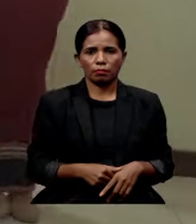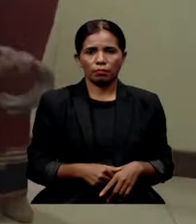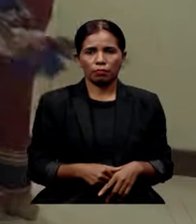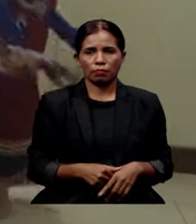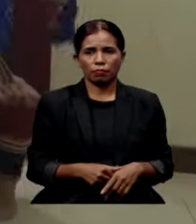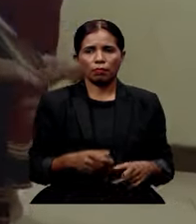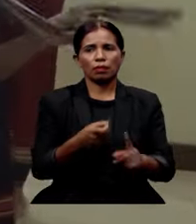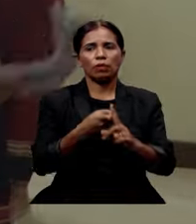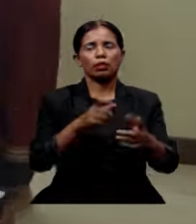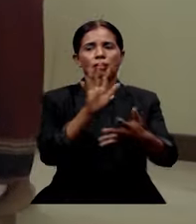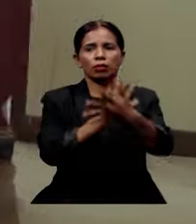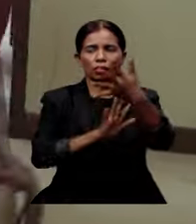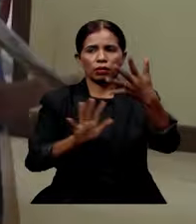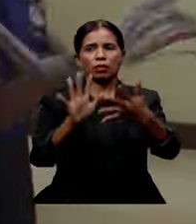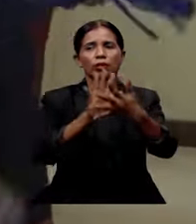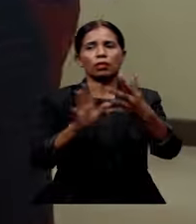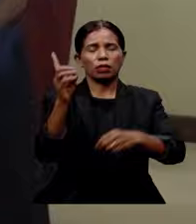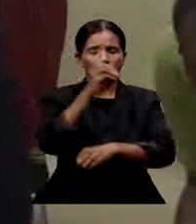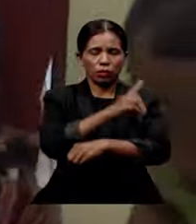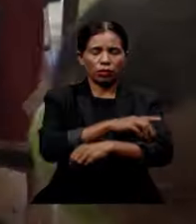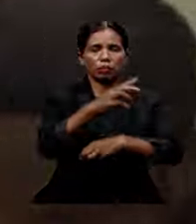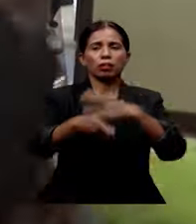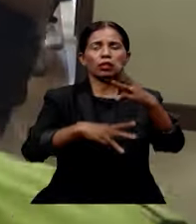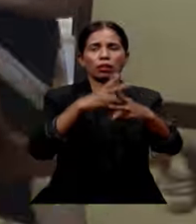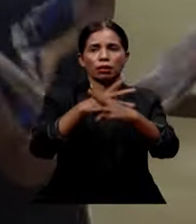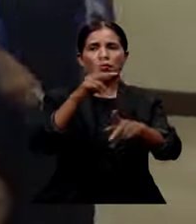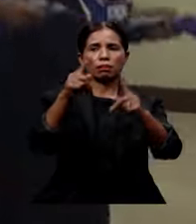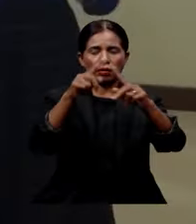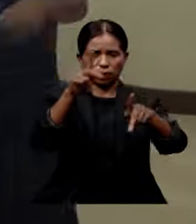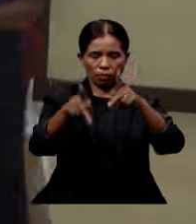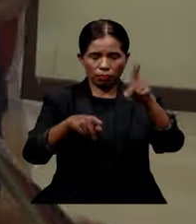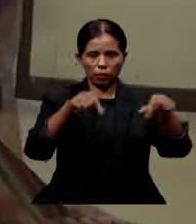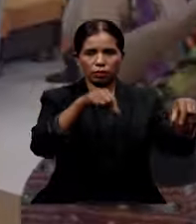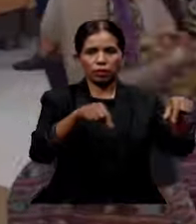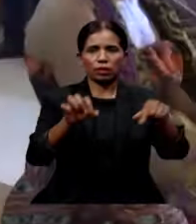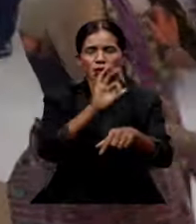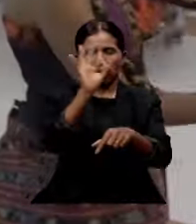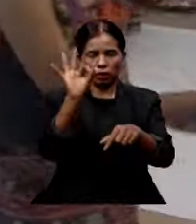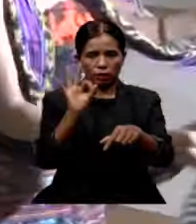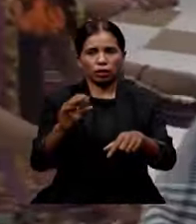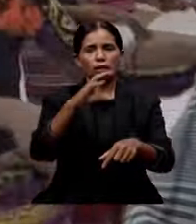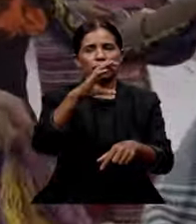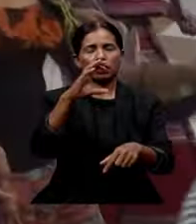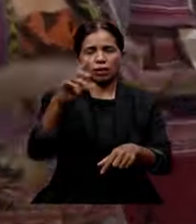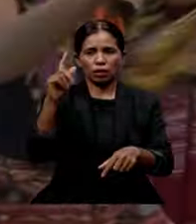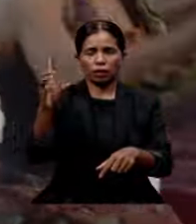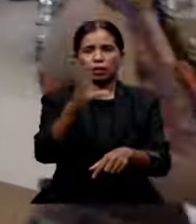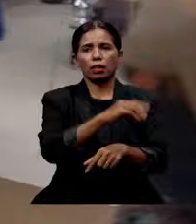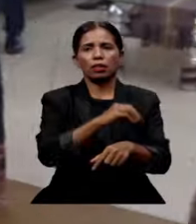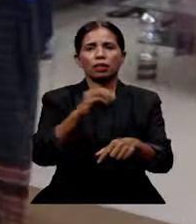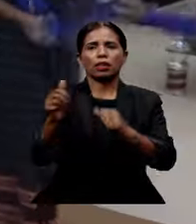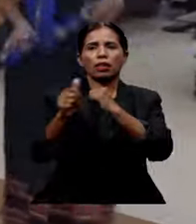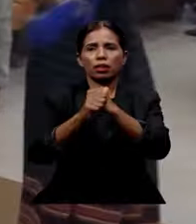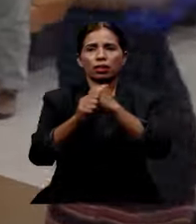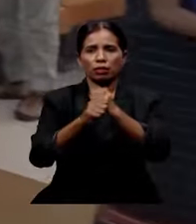Li russi celebração na abertura Lorong Mundial ba ema ho deficiência sexta ne ia salão CCD, ho tema unido e ação no